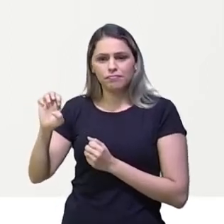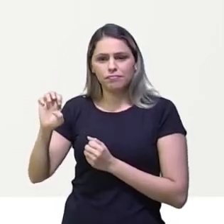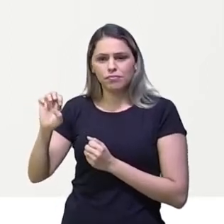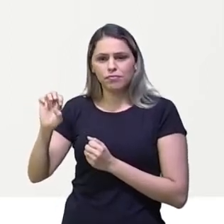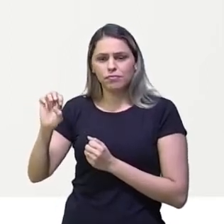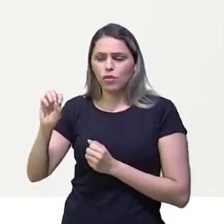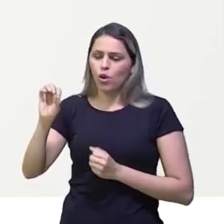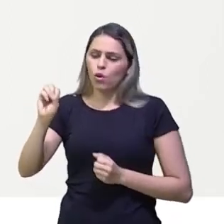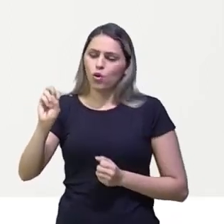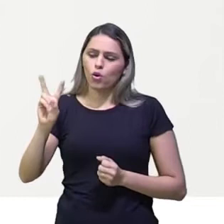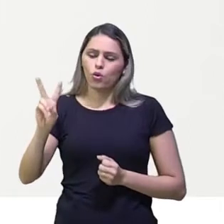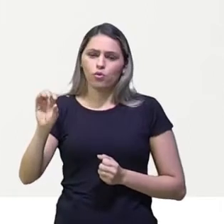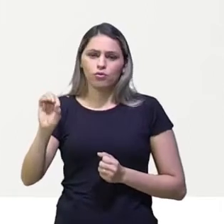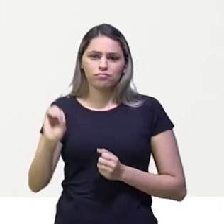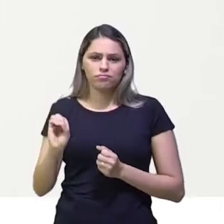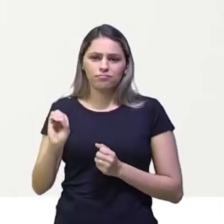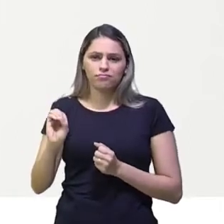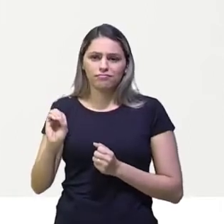ovo.